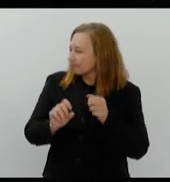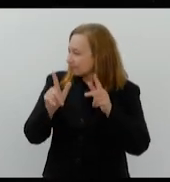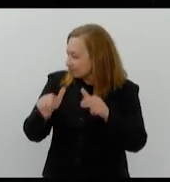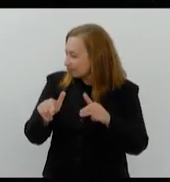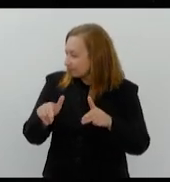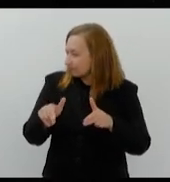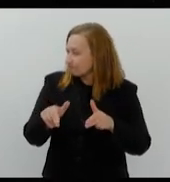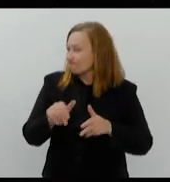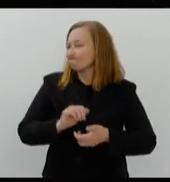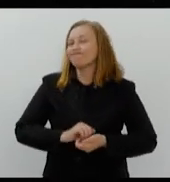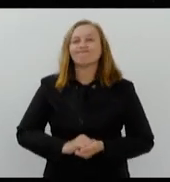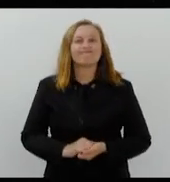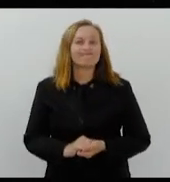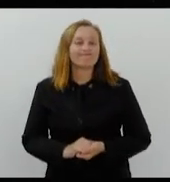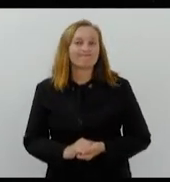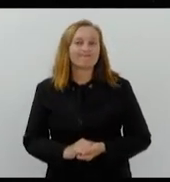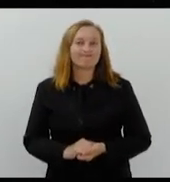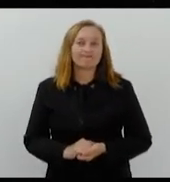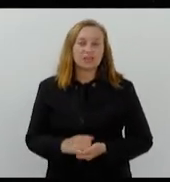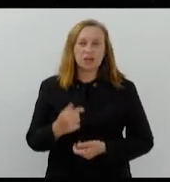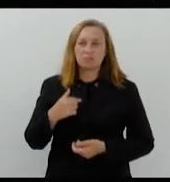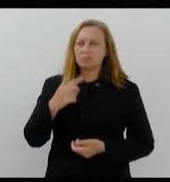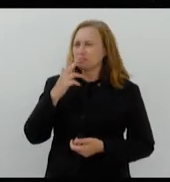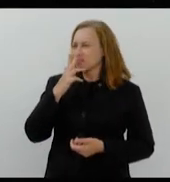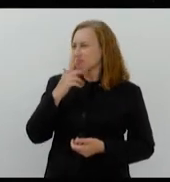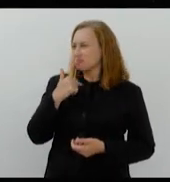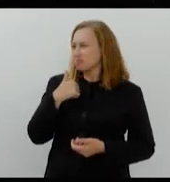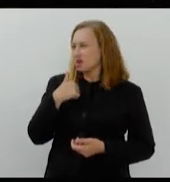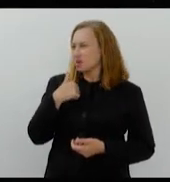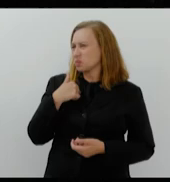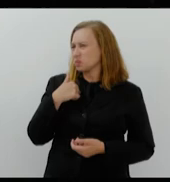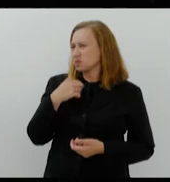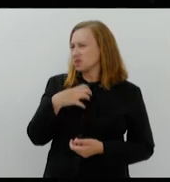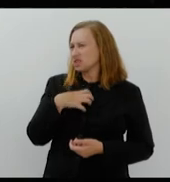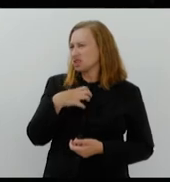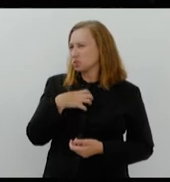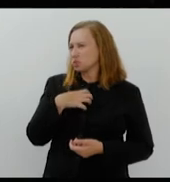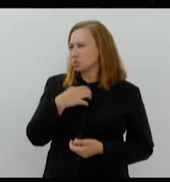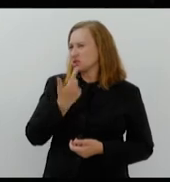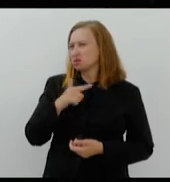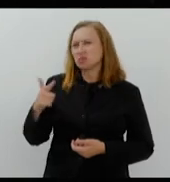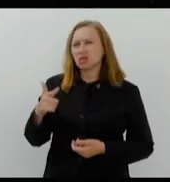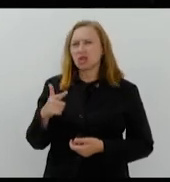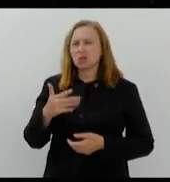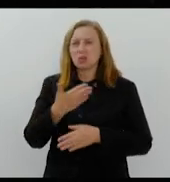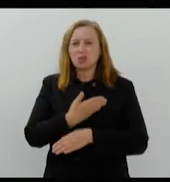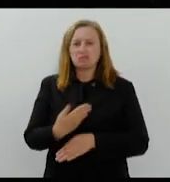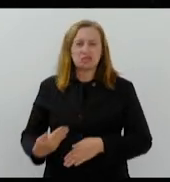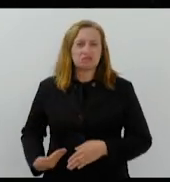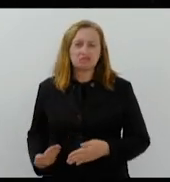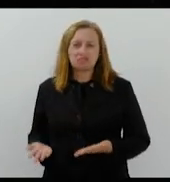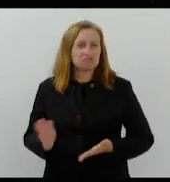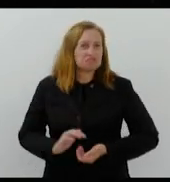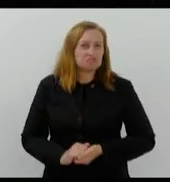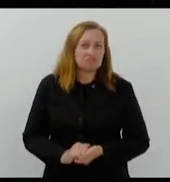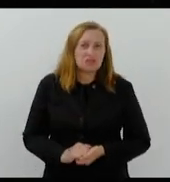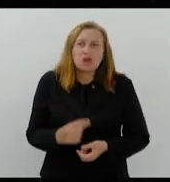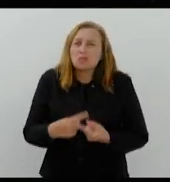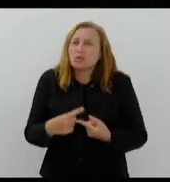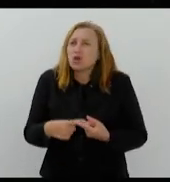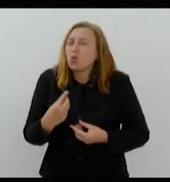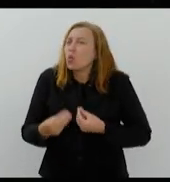direção. A impressão que eu tenho é que não tem governo. Porque como é